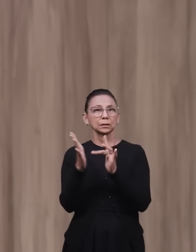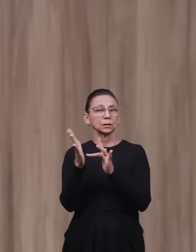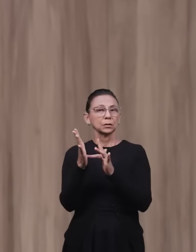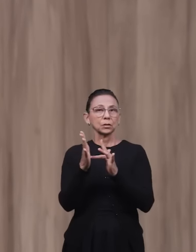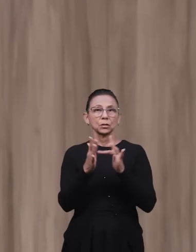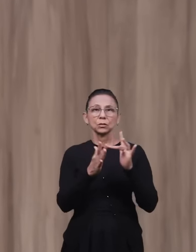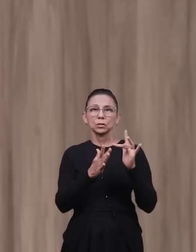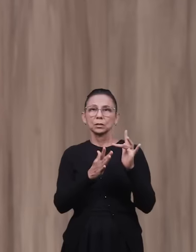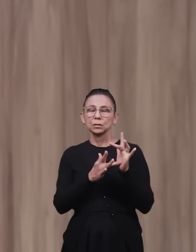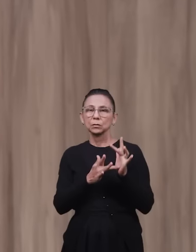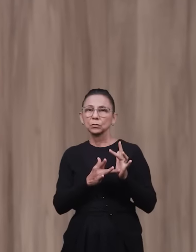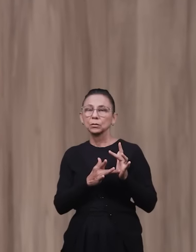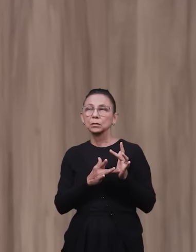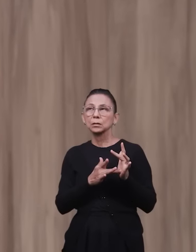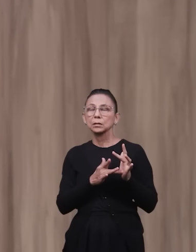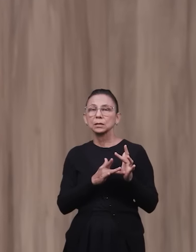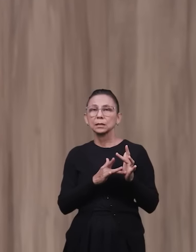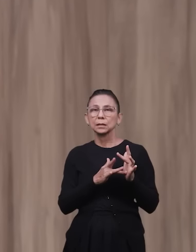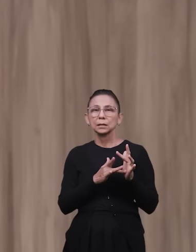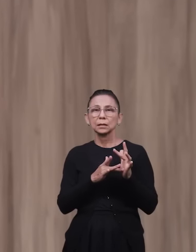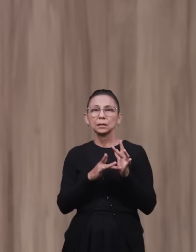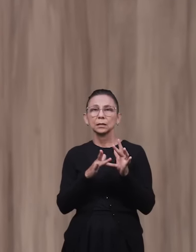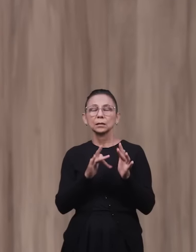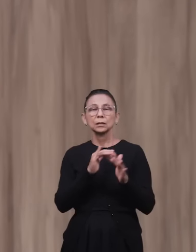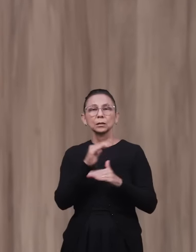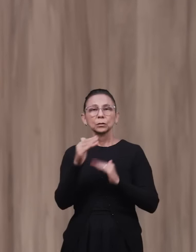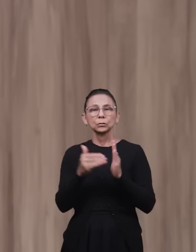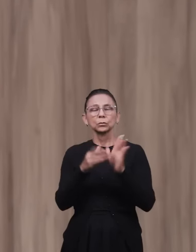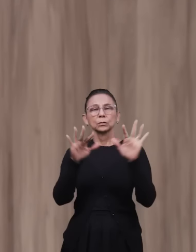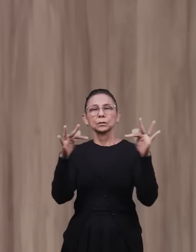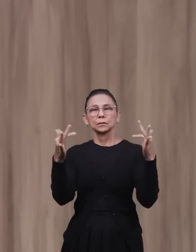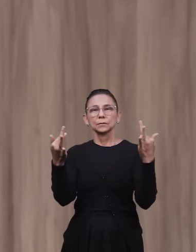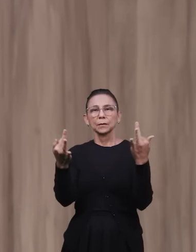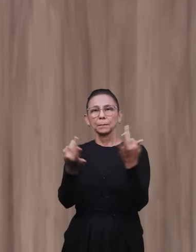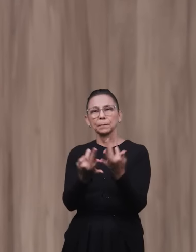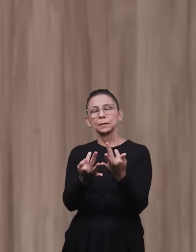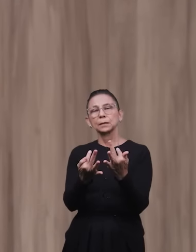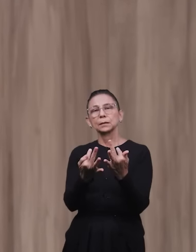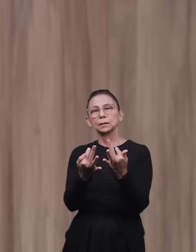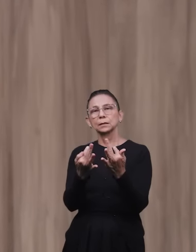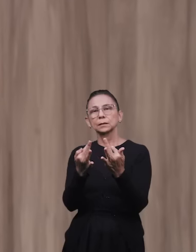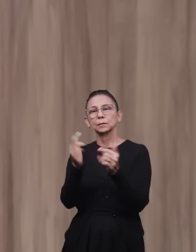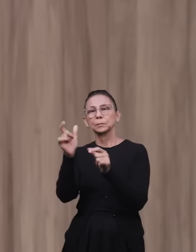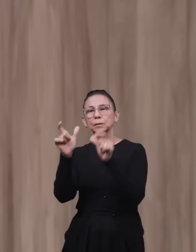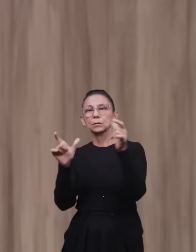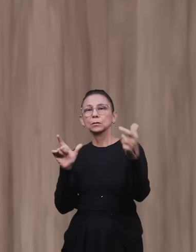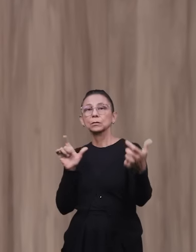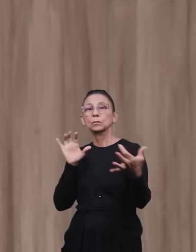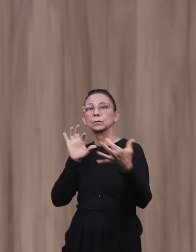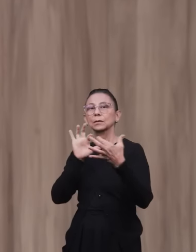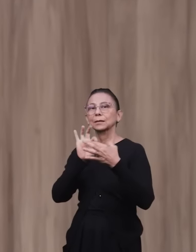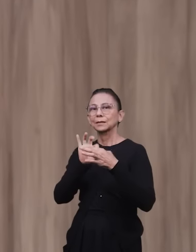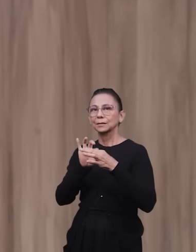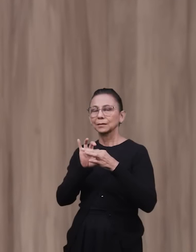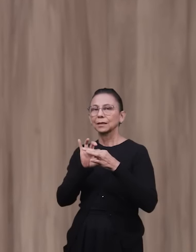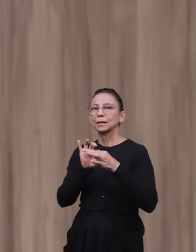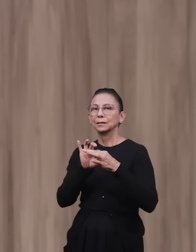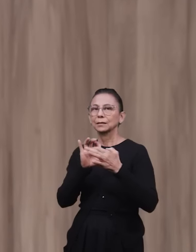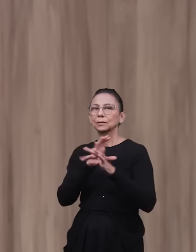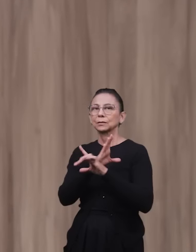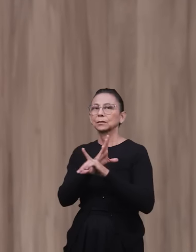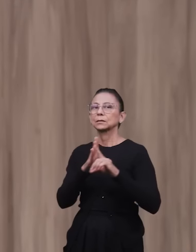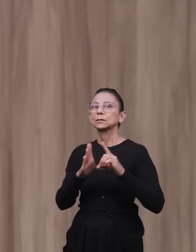que há no sangue do Senhor Jesus. E apresentamos, ó Deus, todas as famílias, todas as pessoas que estão ligadas